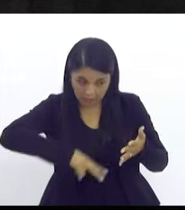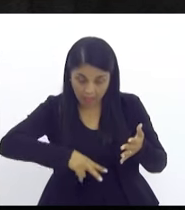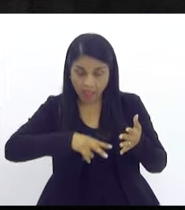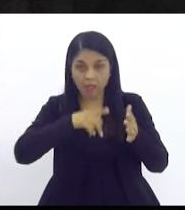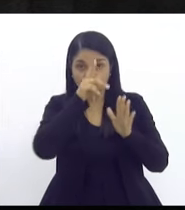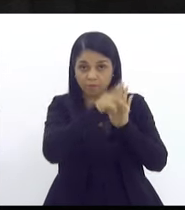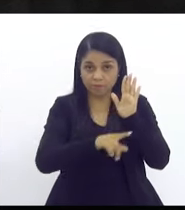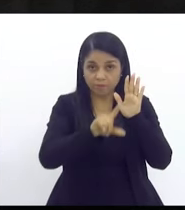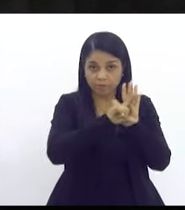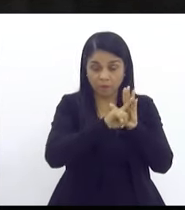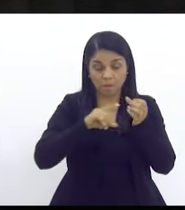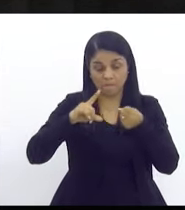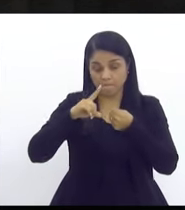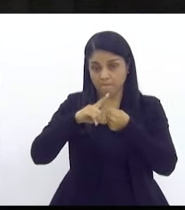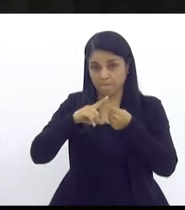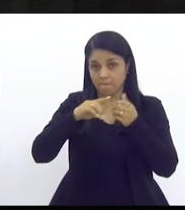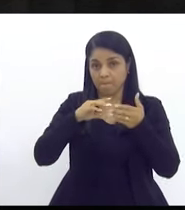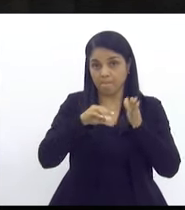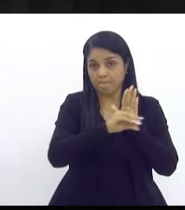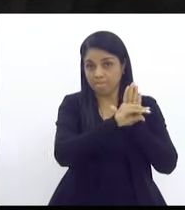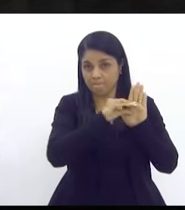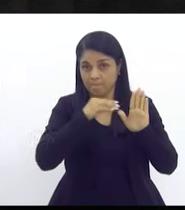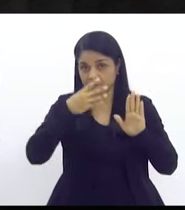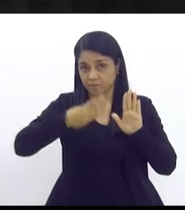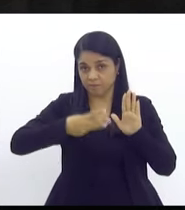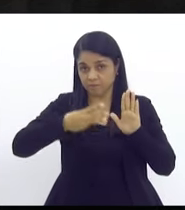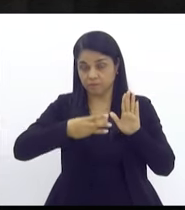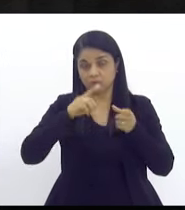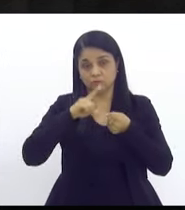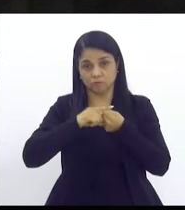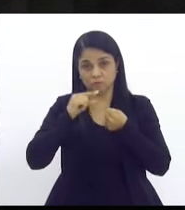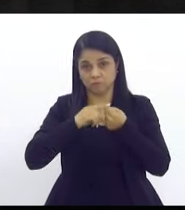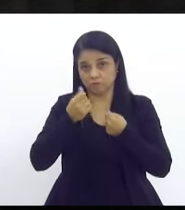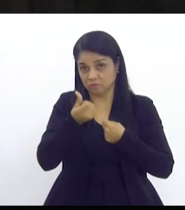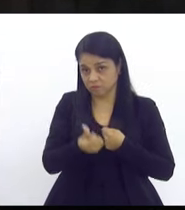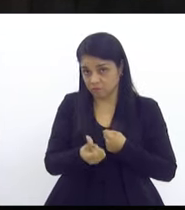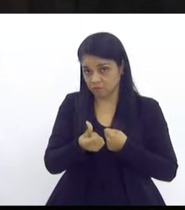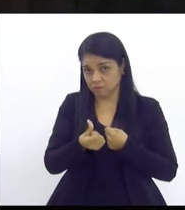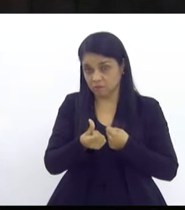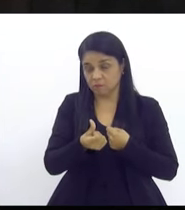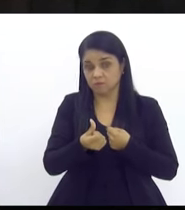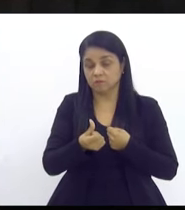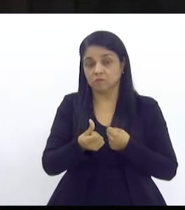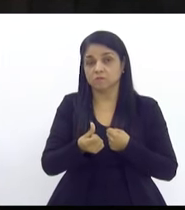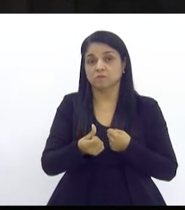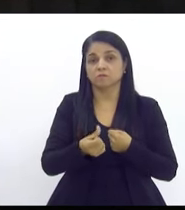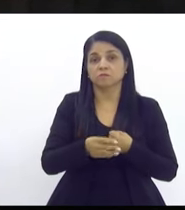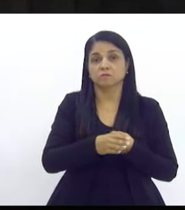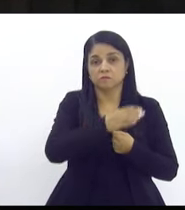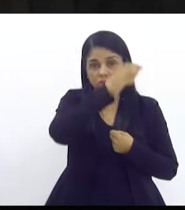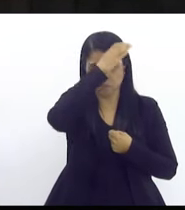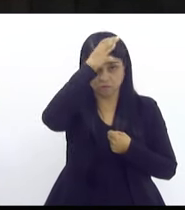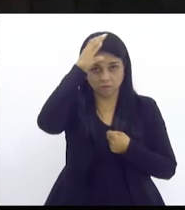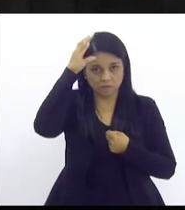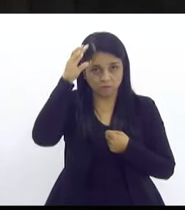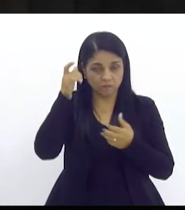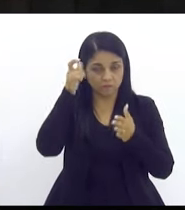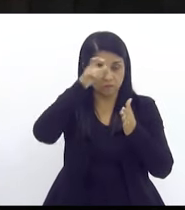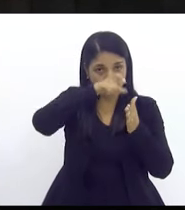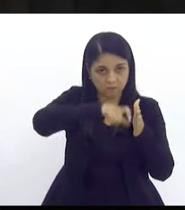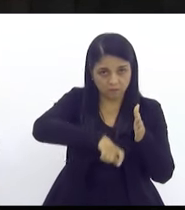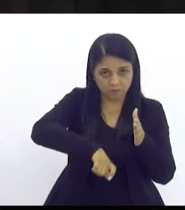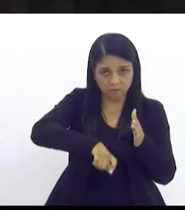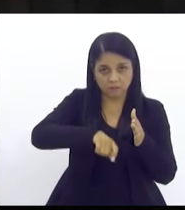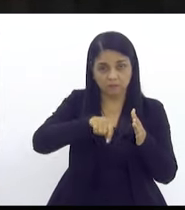parágrafo 3º do artigo 6º, os contribuintes da taxa